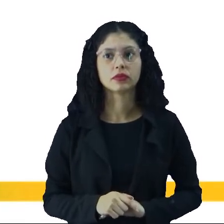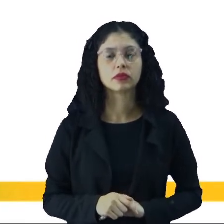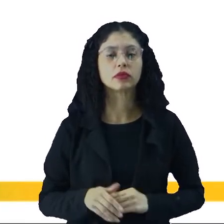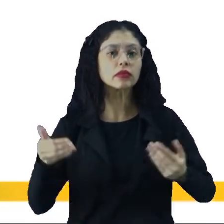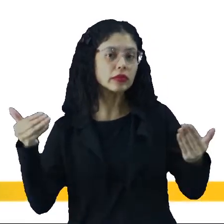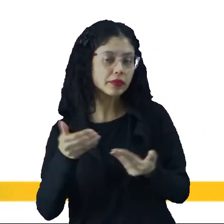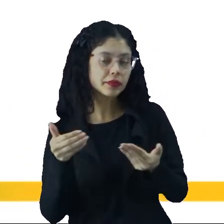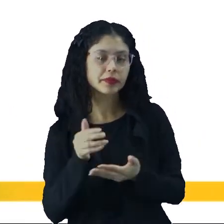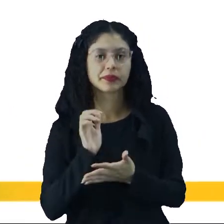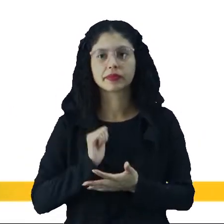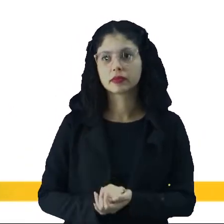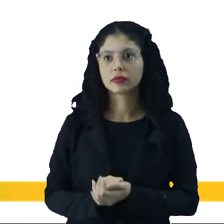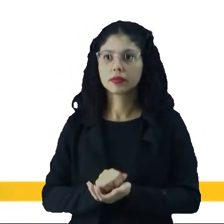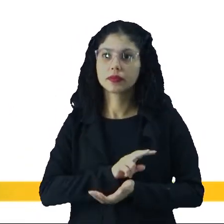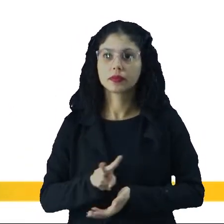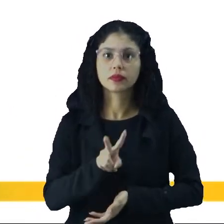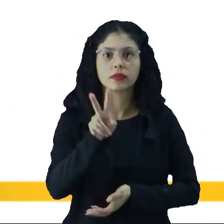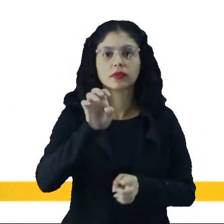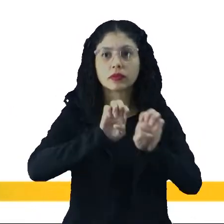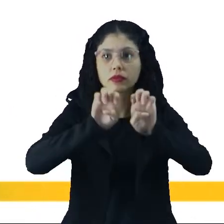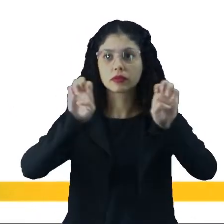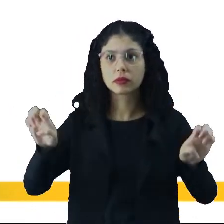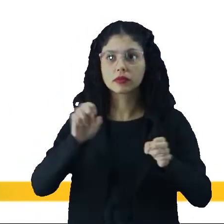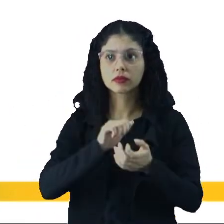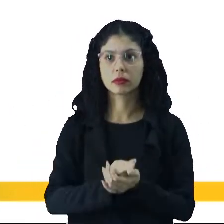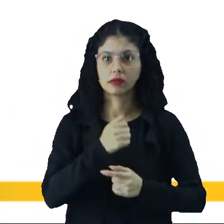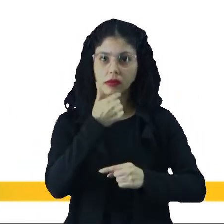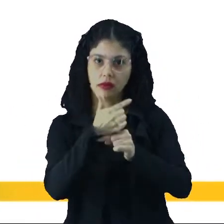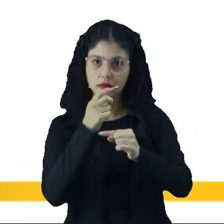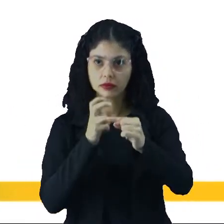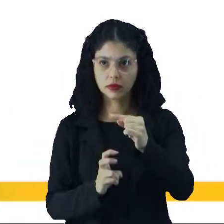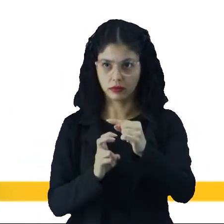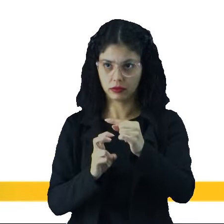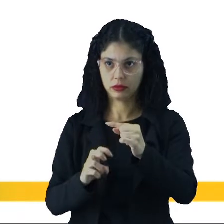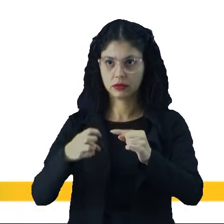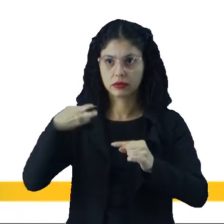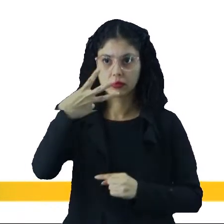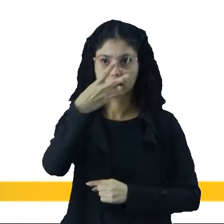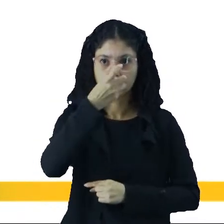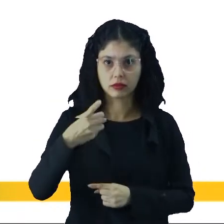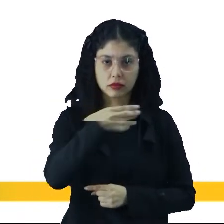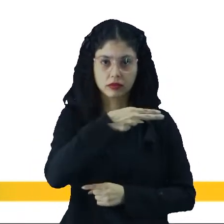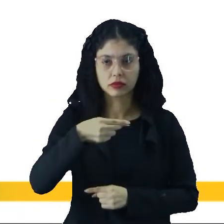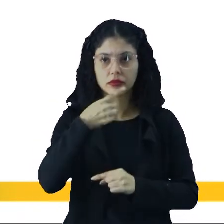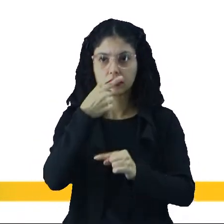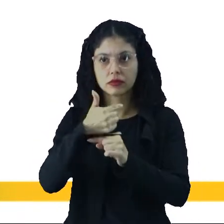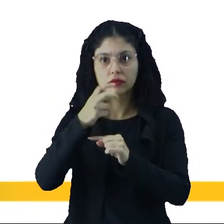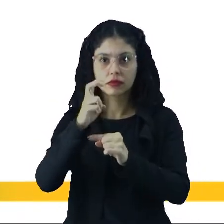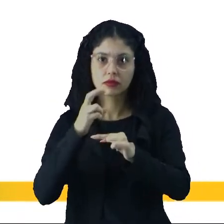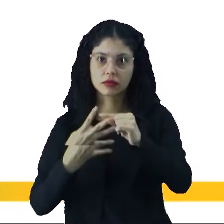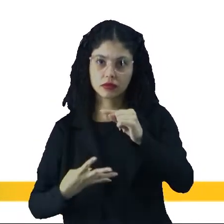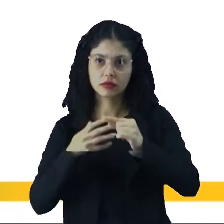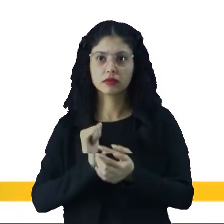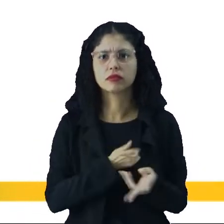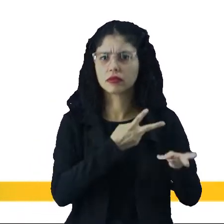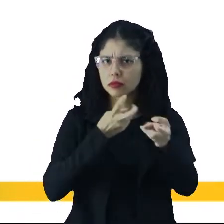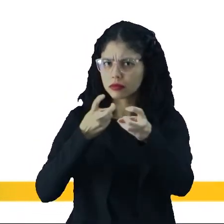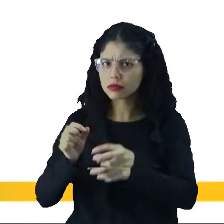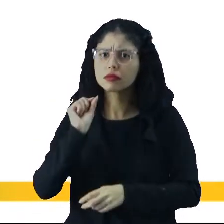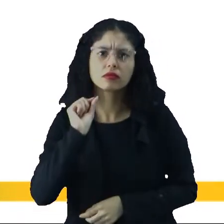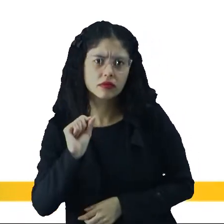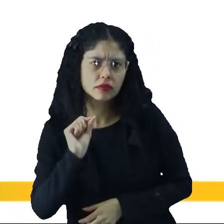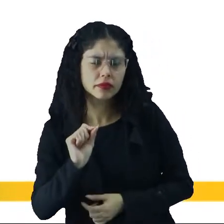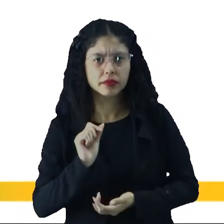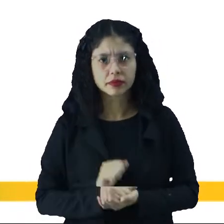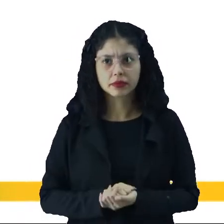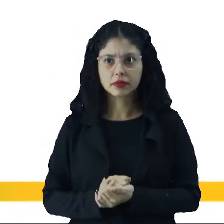Bora ver aqui, ó. Calcular o valor de x na equação 2/5 elevado a 3x igual a 25/4. Vocês perceberam uma